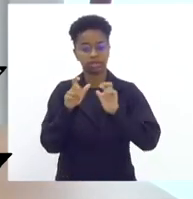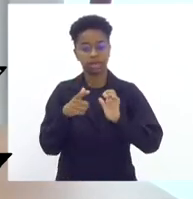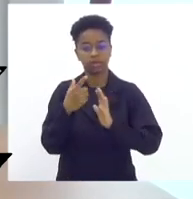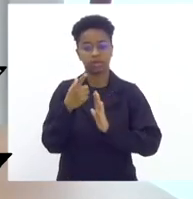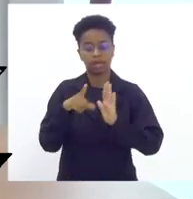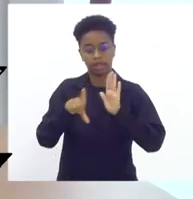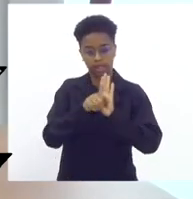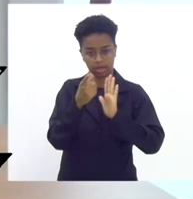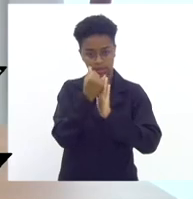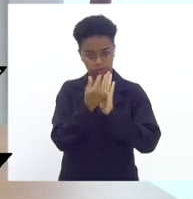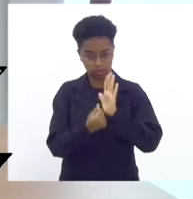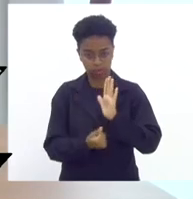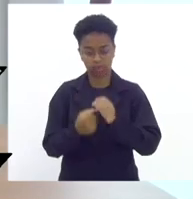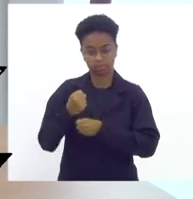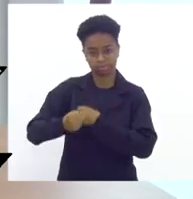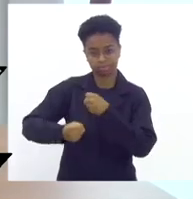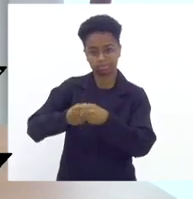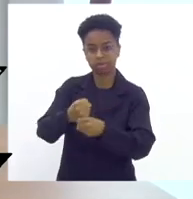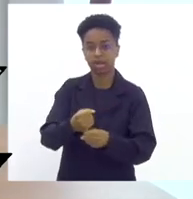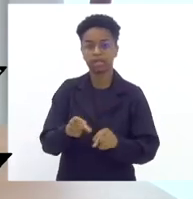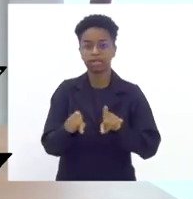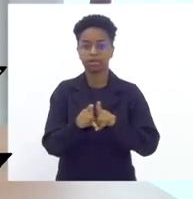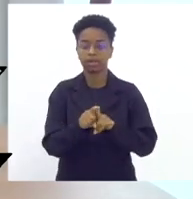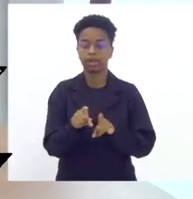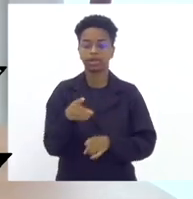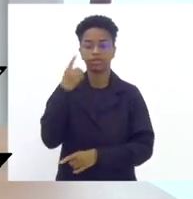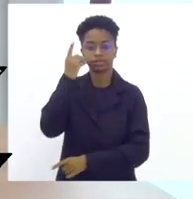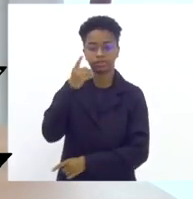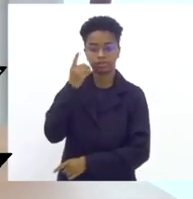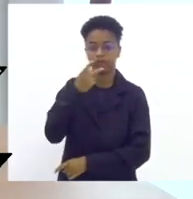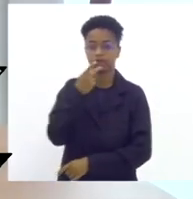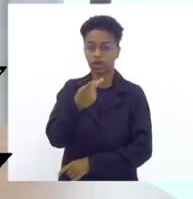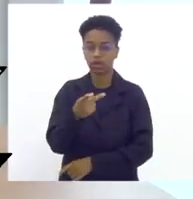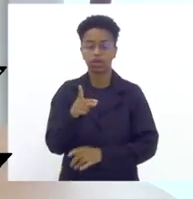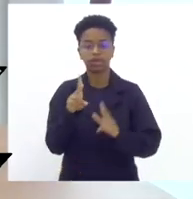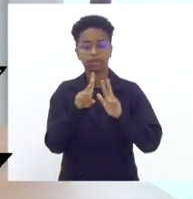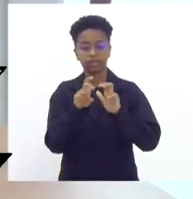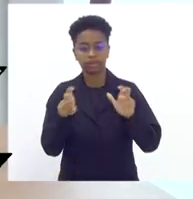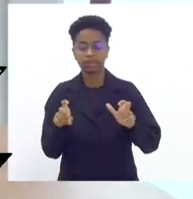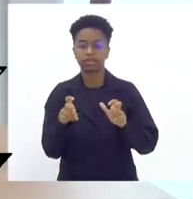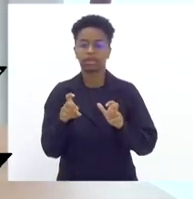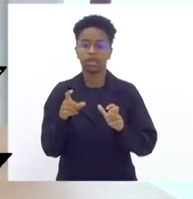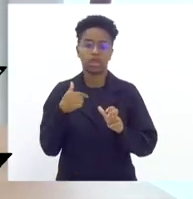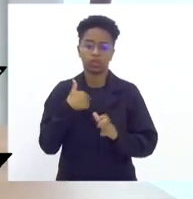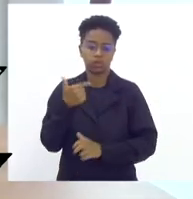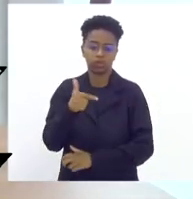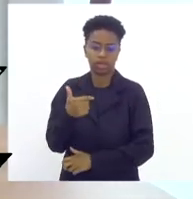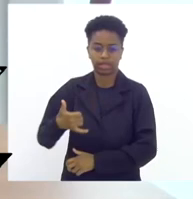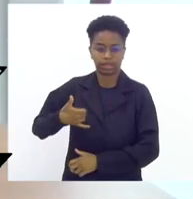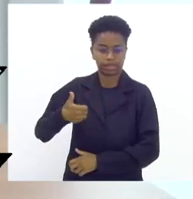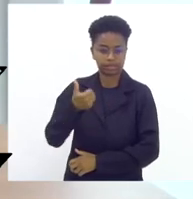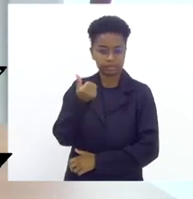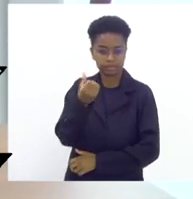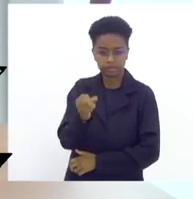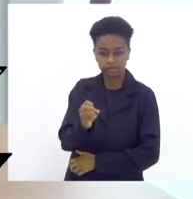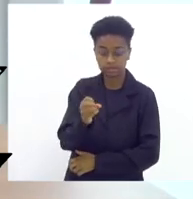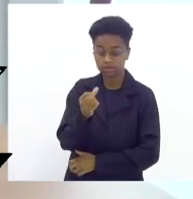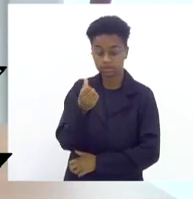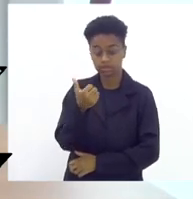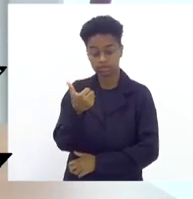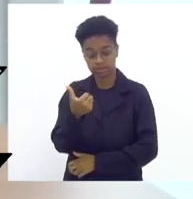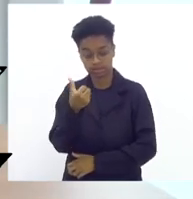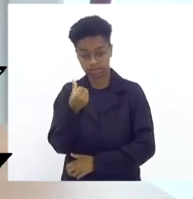a professora que acabou de ocupar ali A Tribuna falou isso eu não tenho 65 anos eu tenho só 62 anos